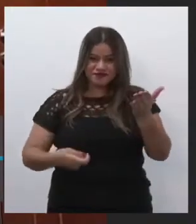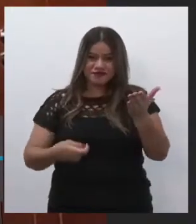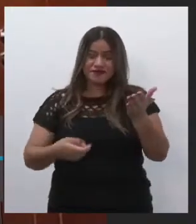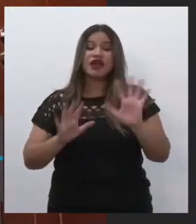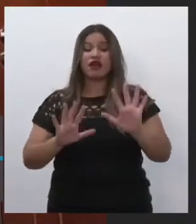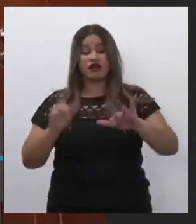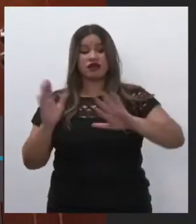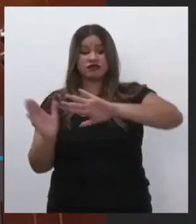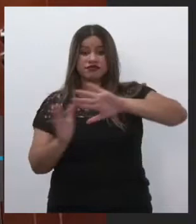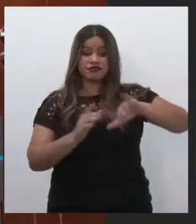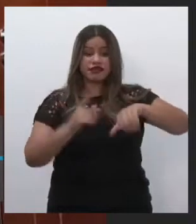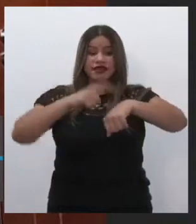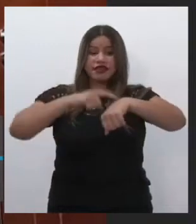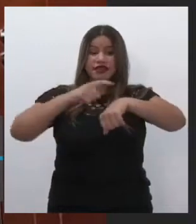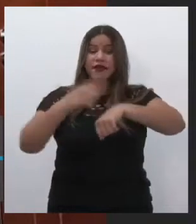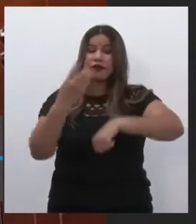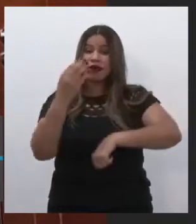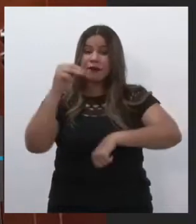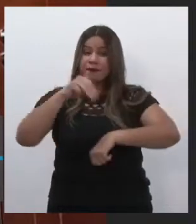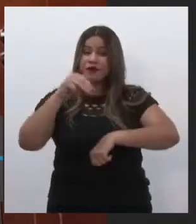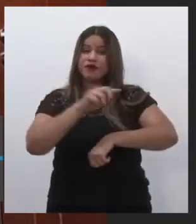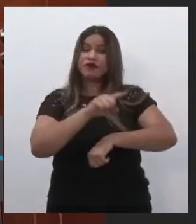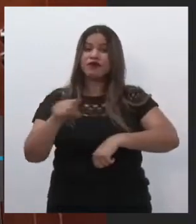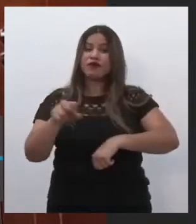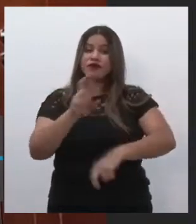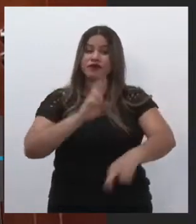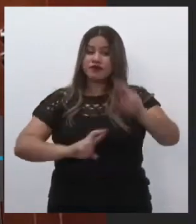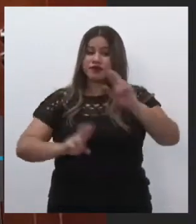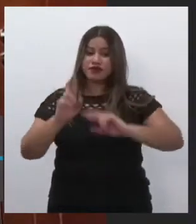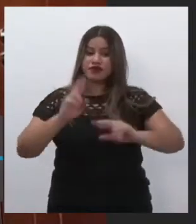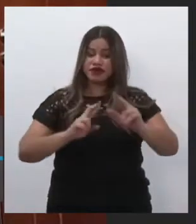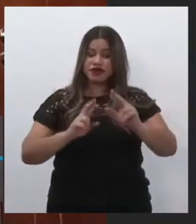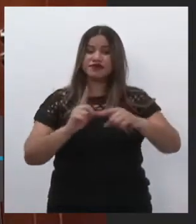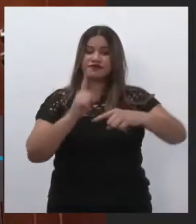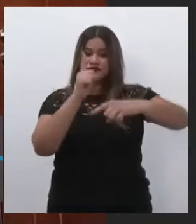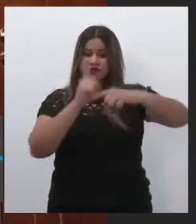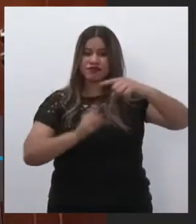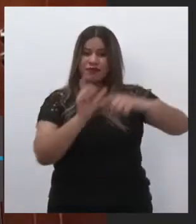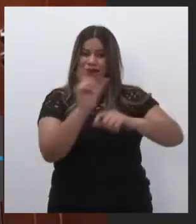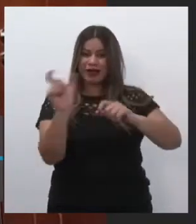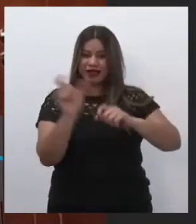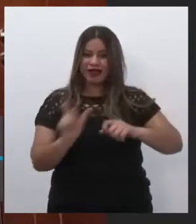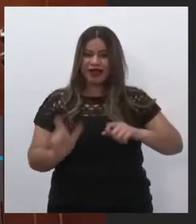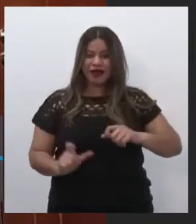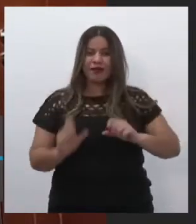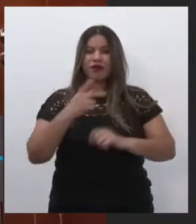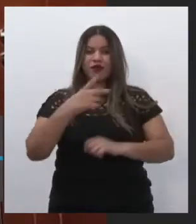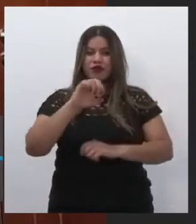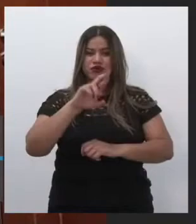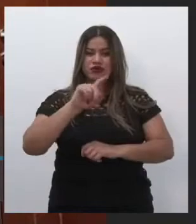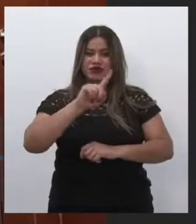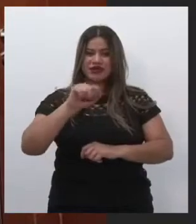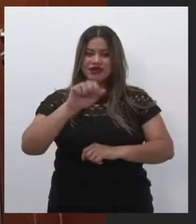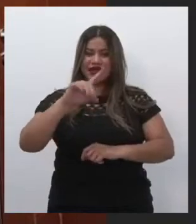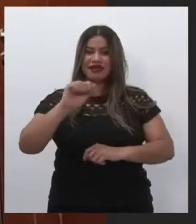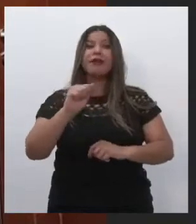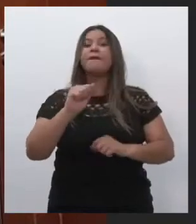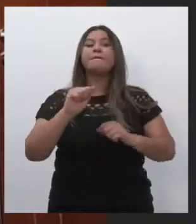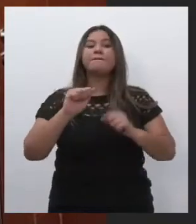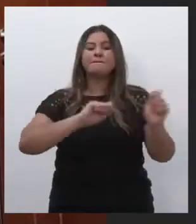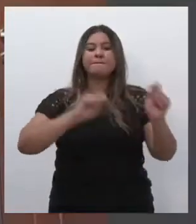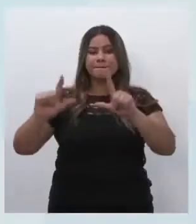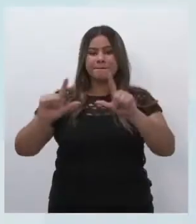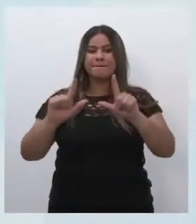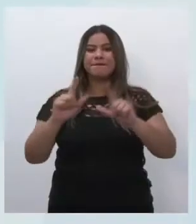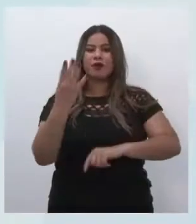minutos para vocês responderem essa cruzada, como eu tinha mencionado anteriormente. Pode colocar a cruzadinha na tela e deixa 4 minutos, por